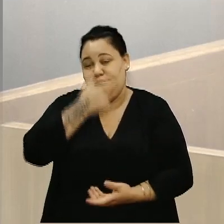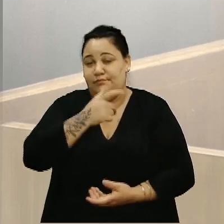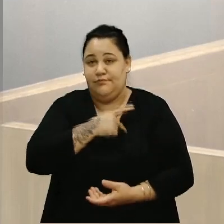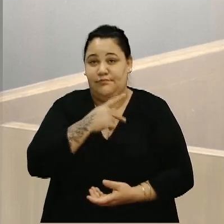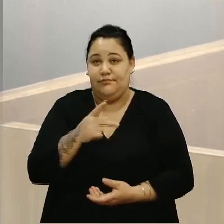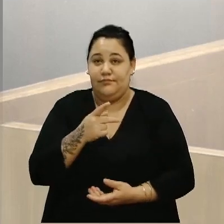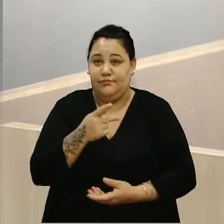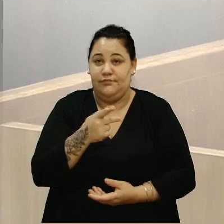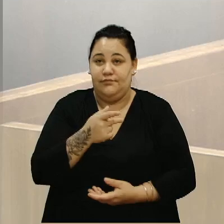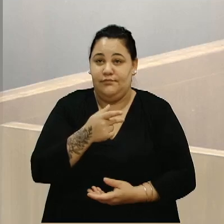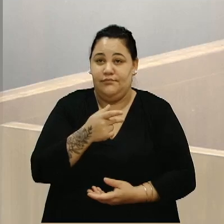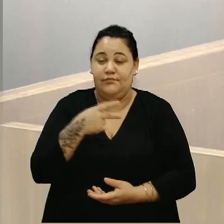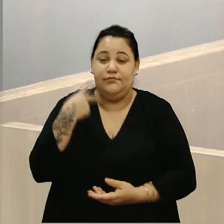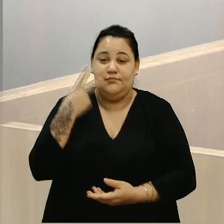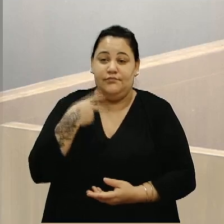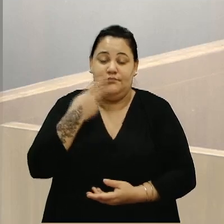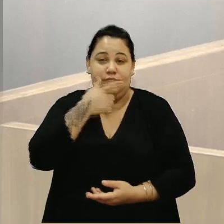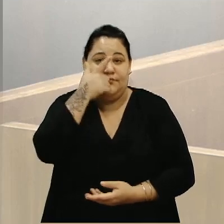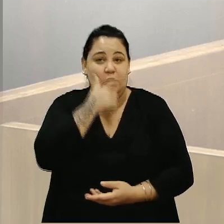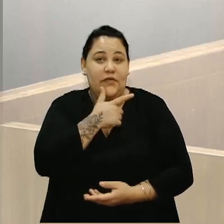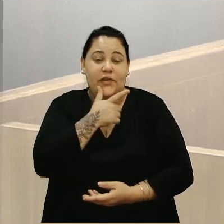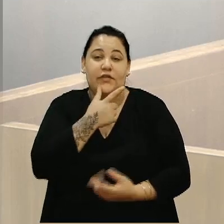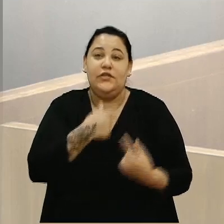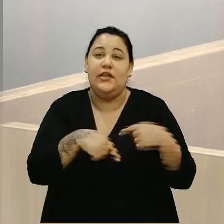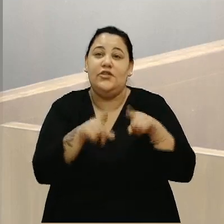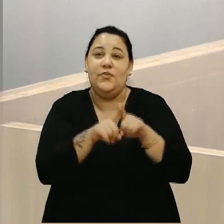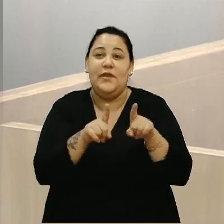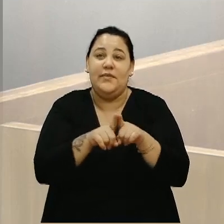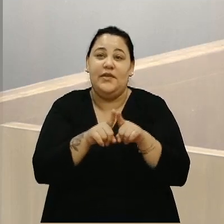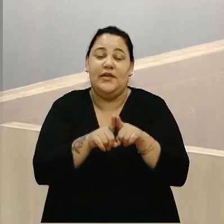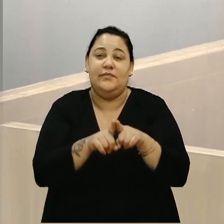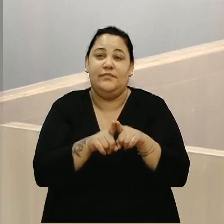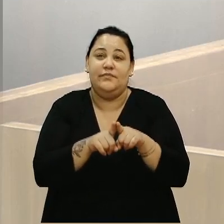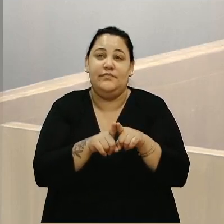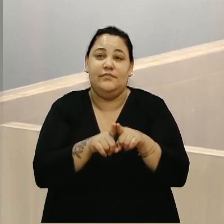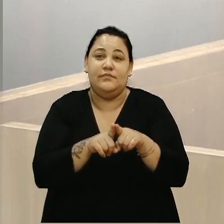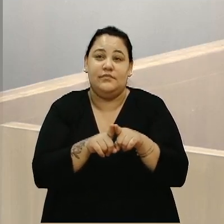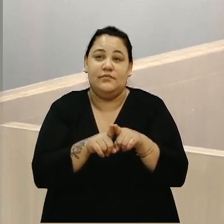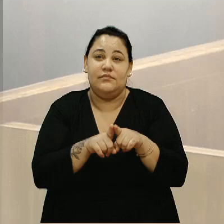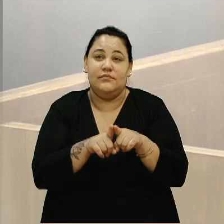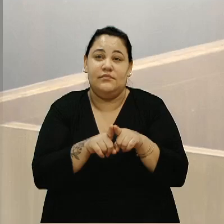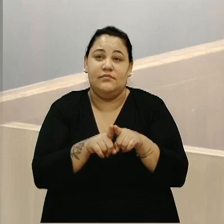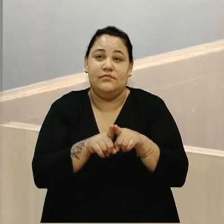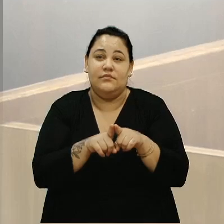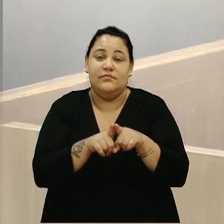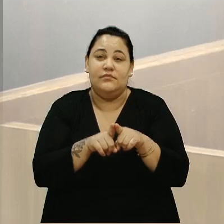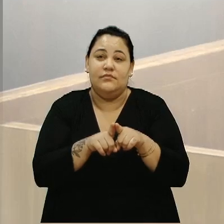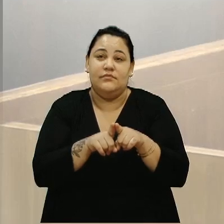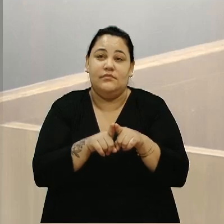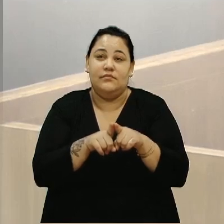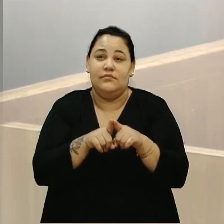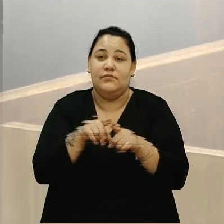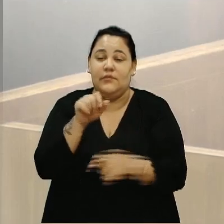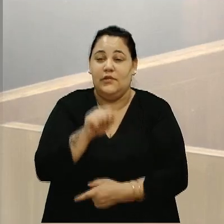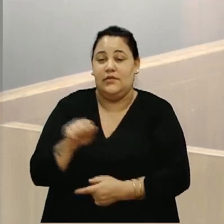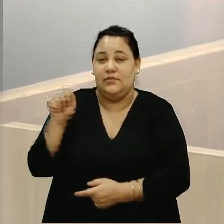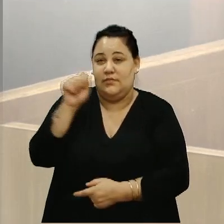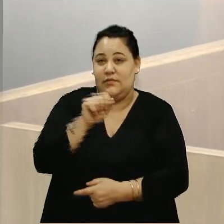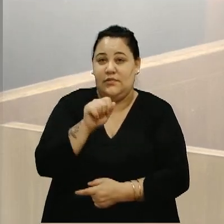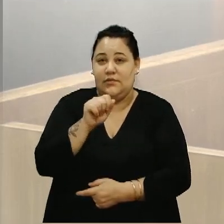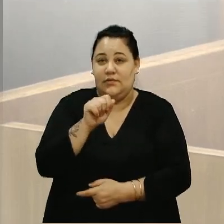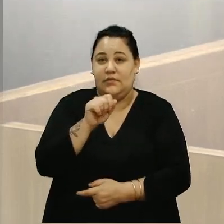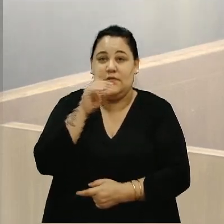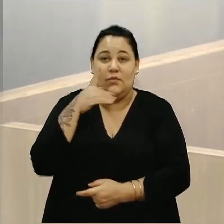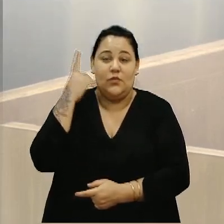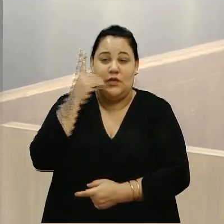do vereador Lucas, com a Assembleia, por uma demanda do deputado estadual Pepe